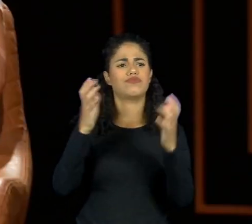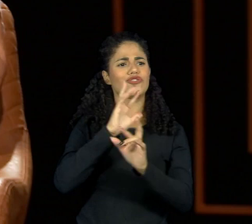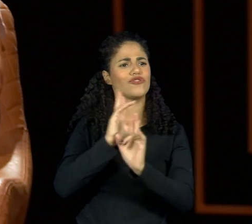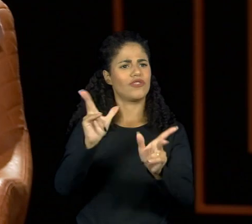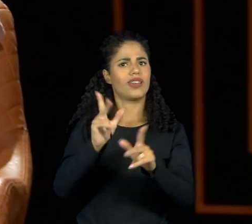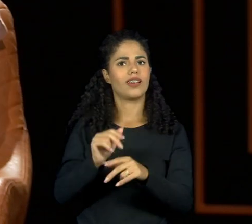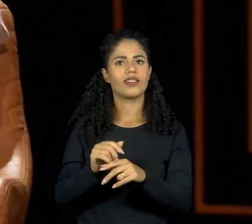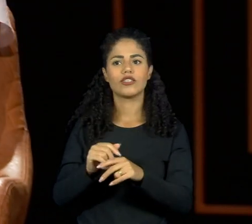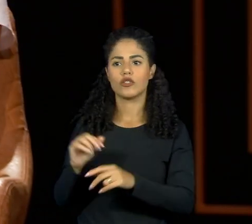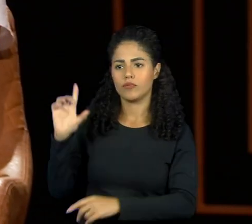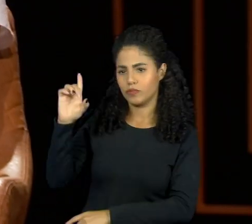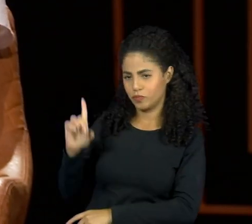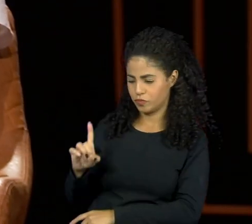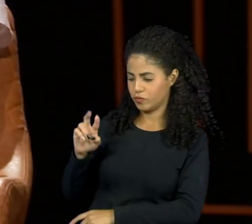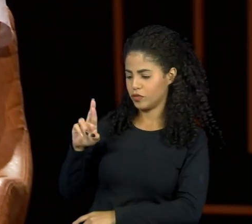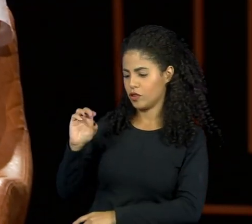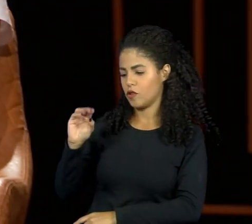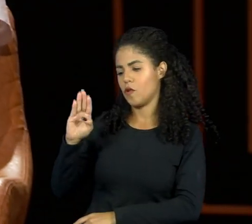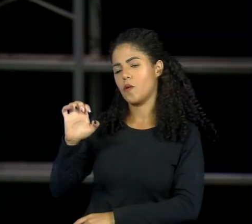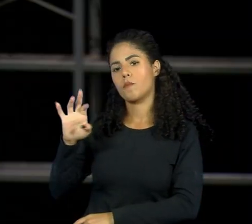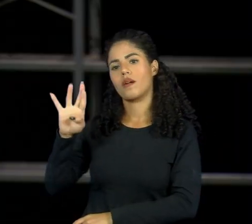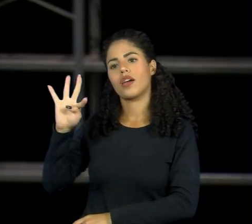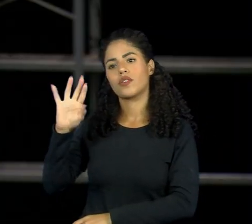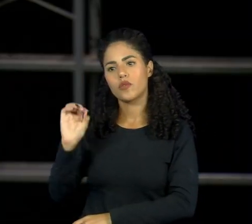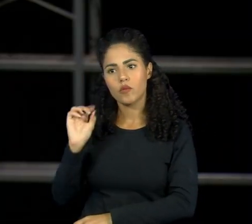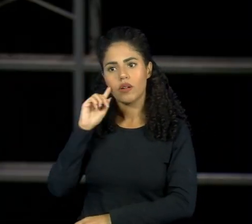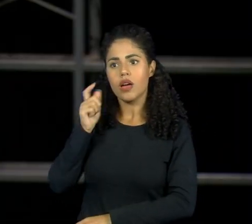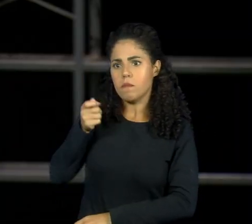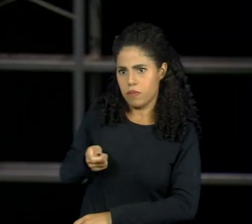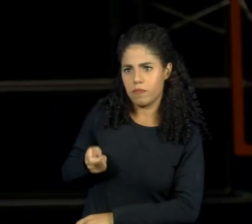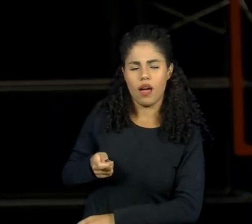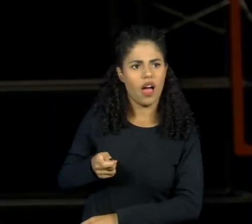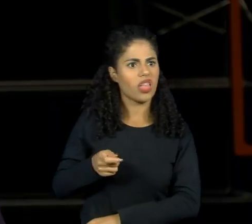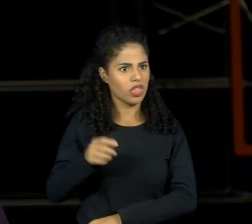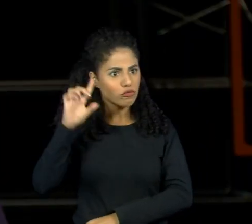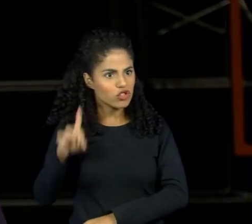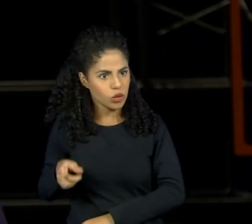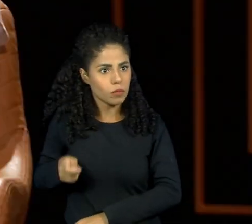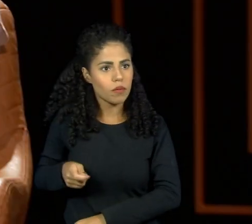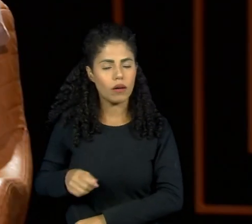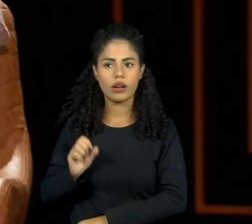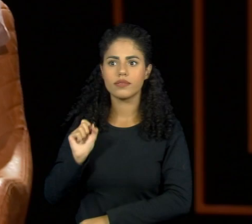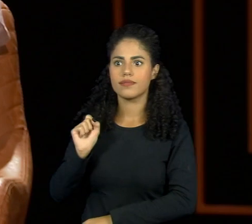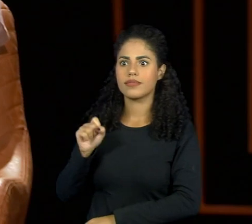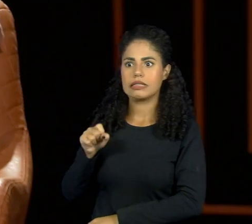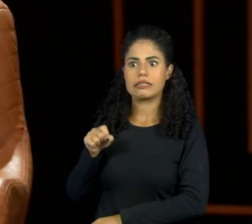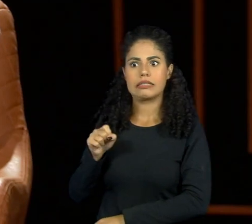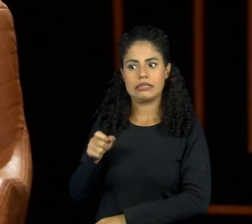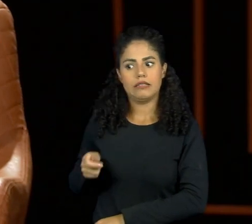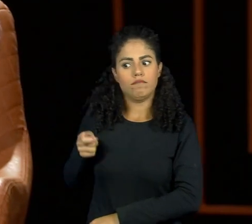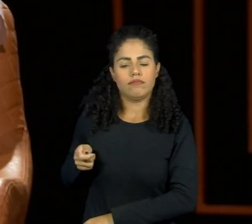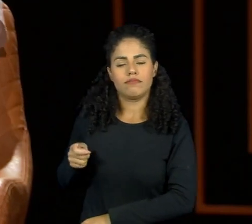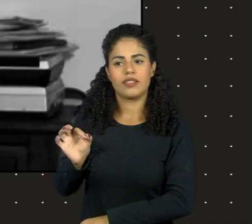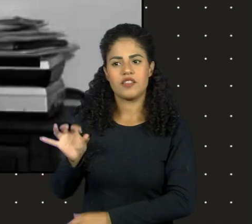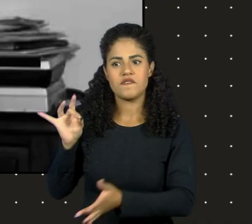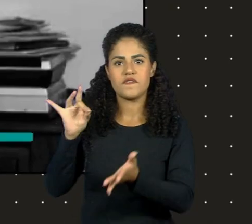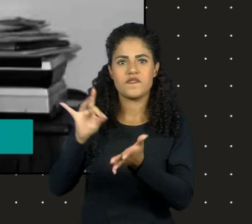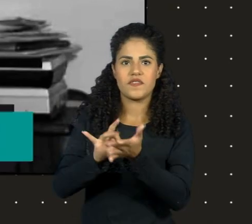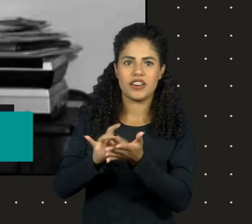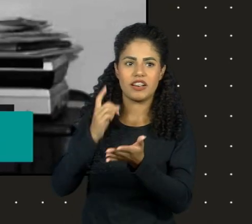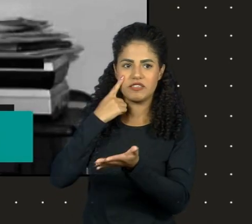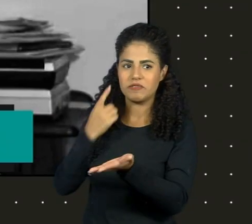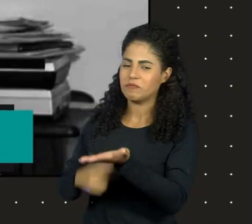dirigiu foi Roberto Vinhati. Que era rigoroso. Outro exigente. Outro. E ele foi o tio Toque que